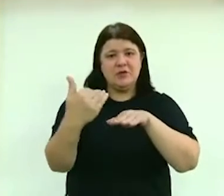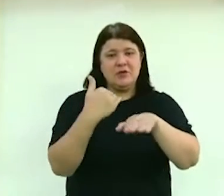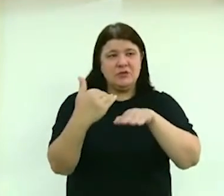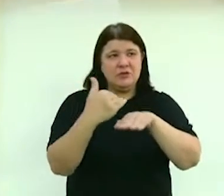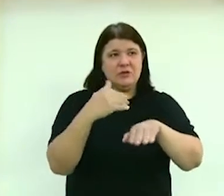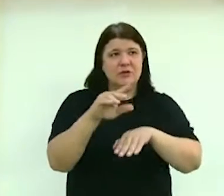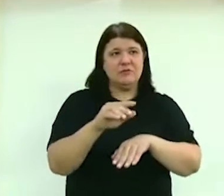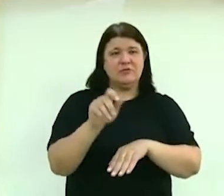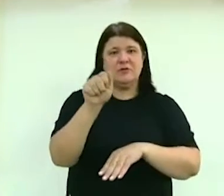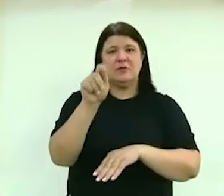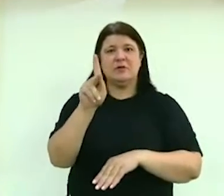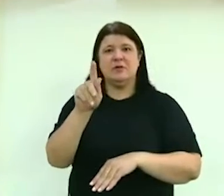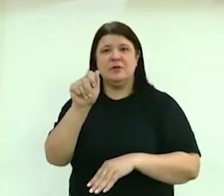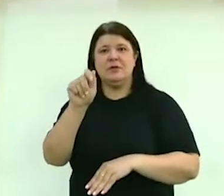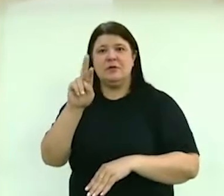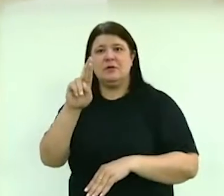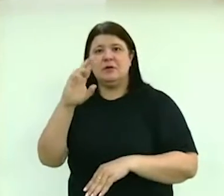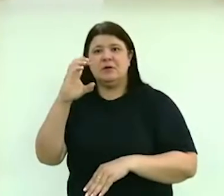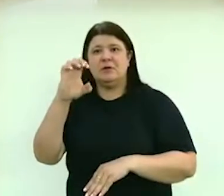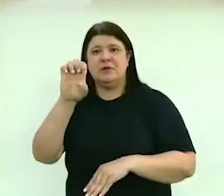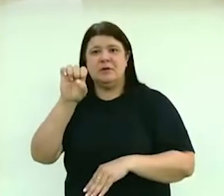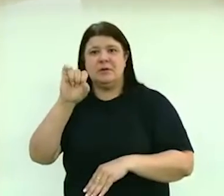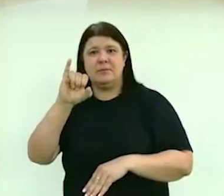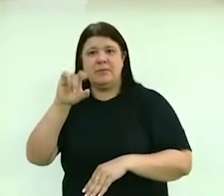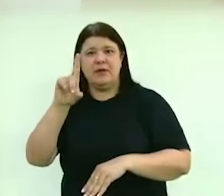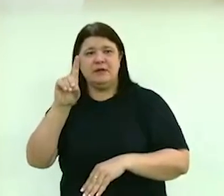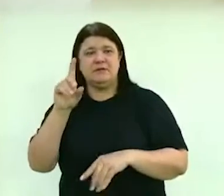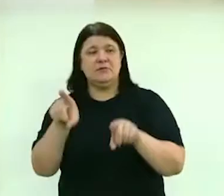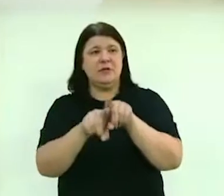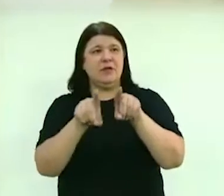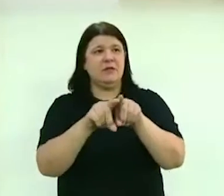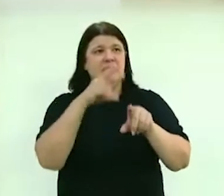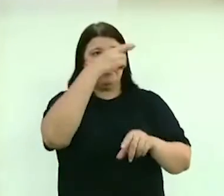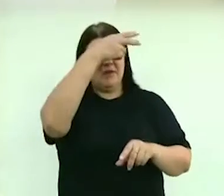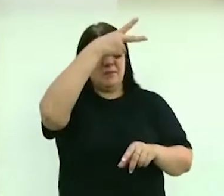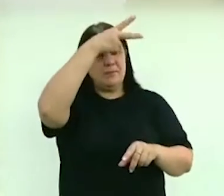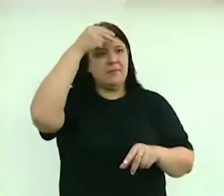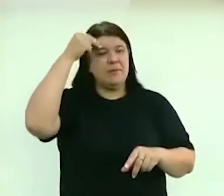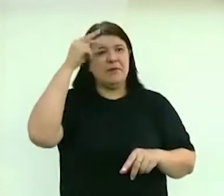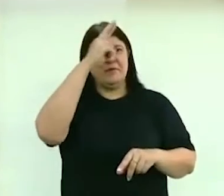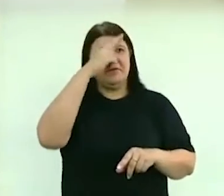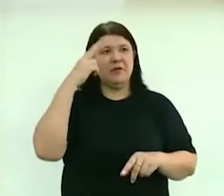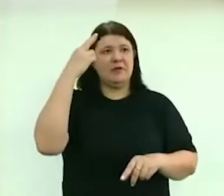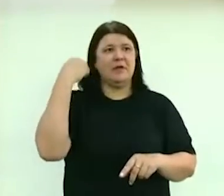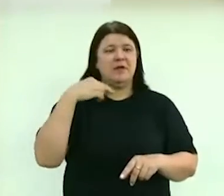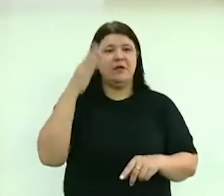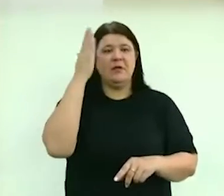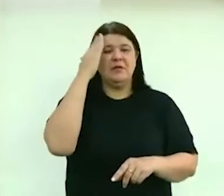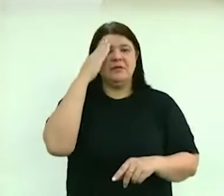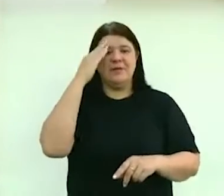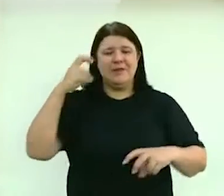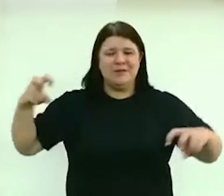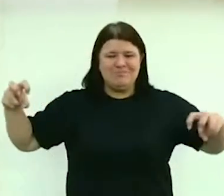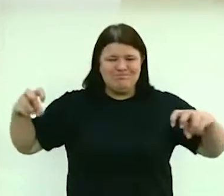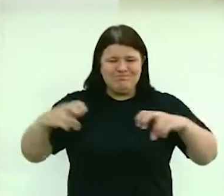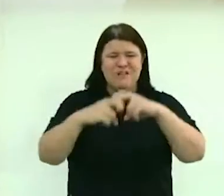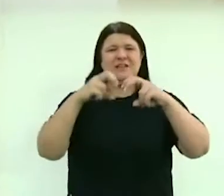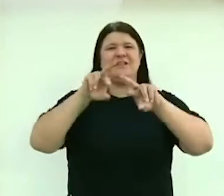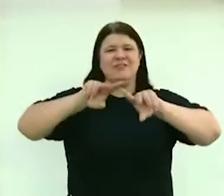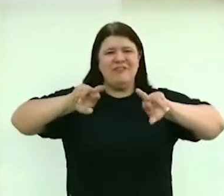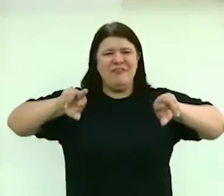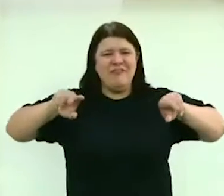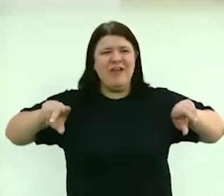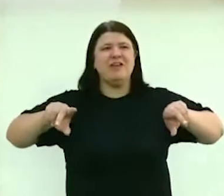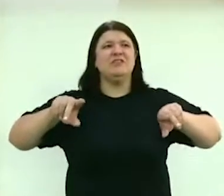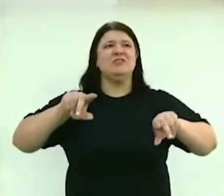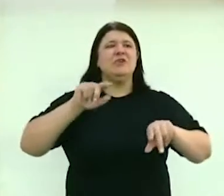Franco Peixoto, e à senhora prefeita Raquel Kine, para que responda. Sabendo que vários acidentes já ocorreram no cruzamento citado, por qual